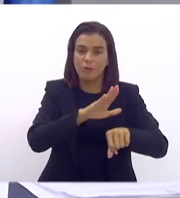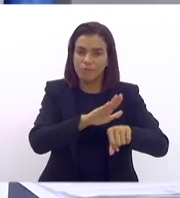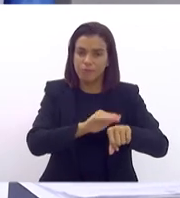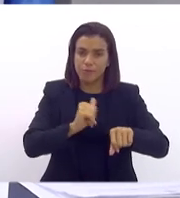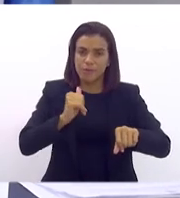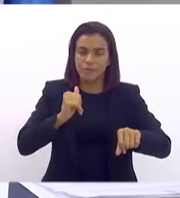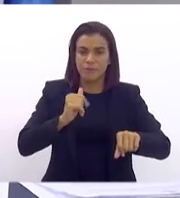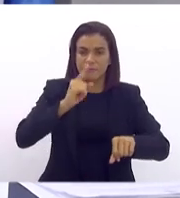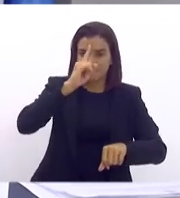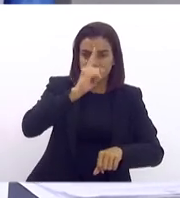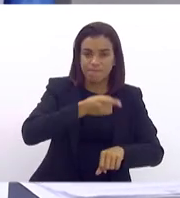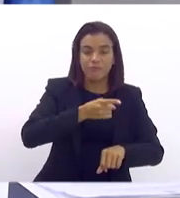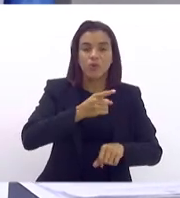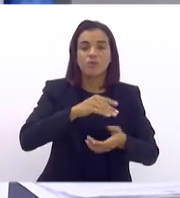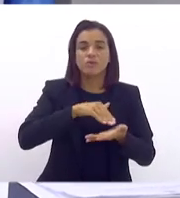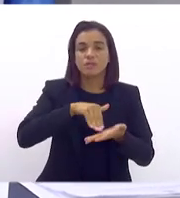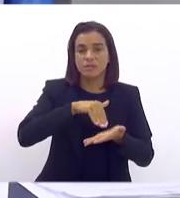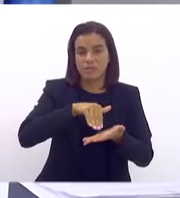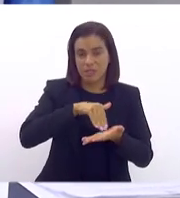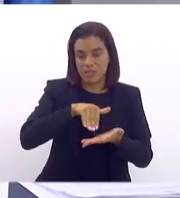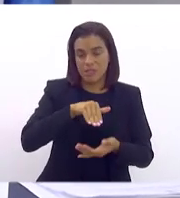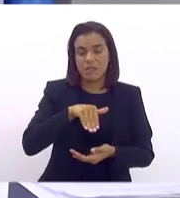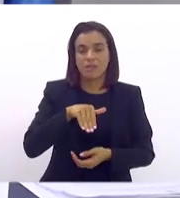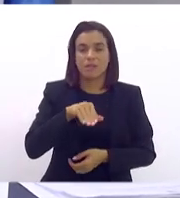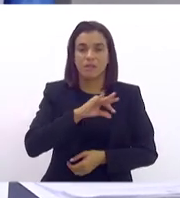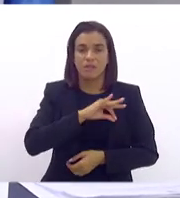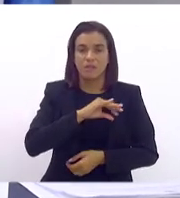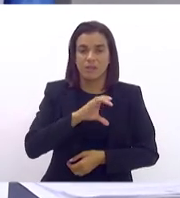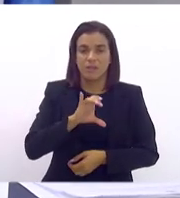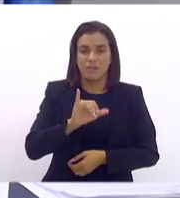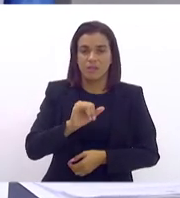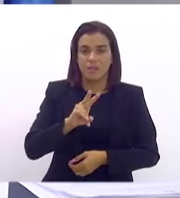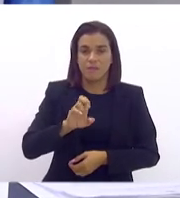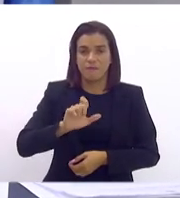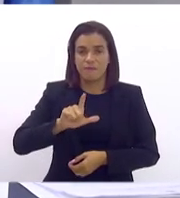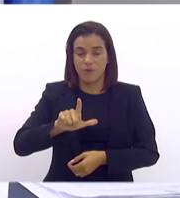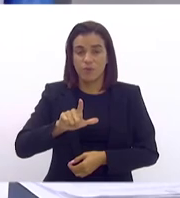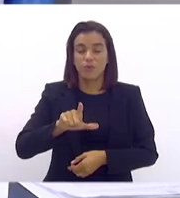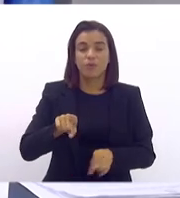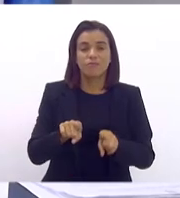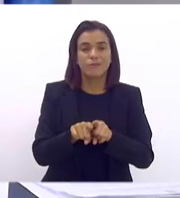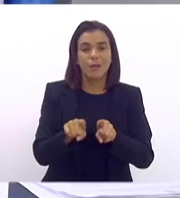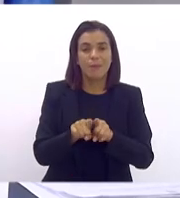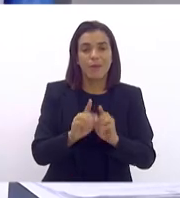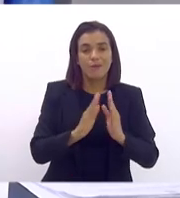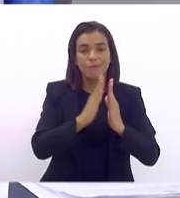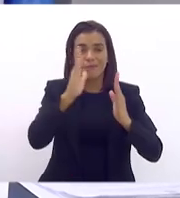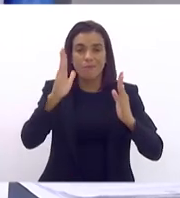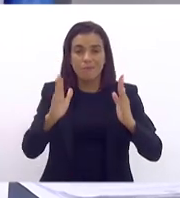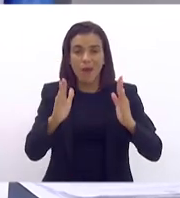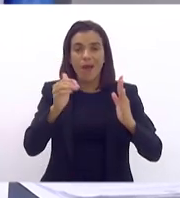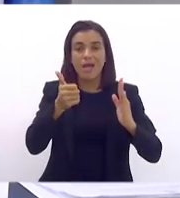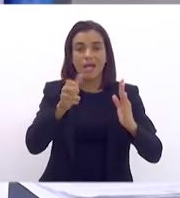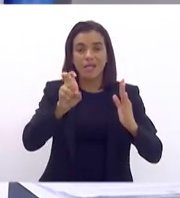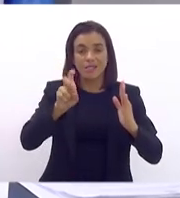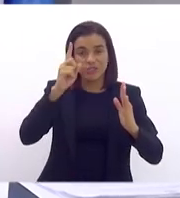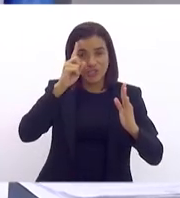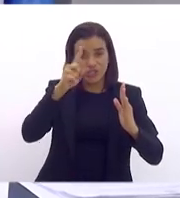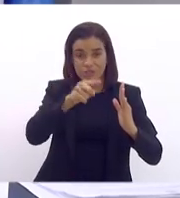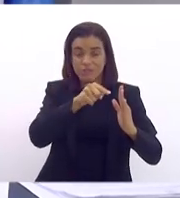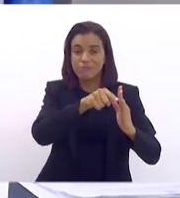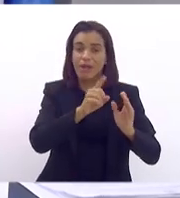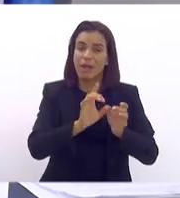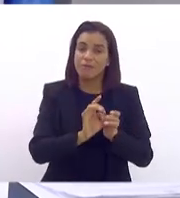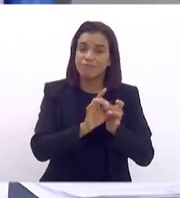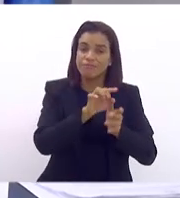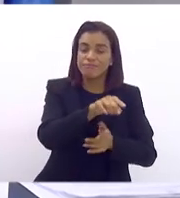o secretário de Polícia Civil a esta CPI e dê 15 dias para que ele possa apresentar